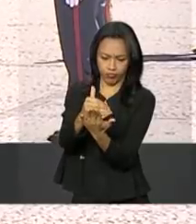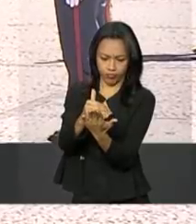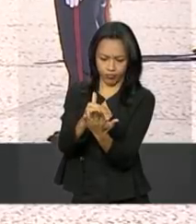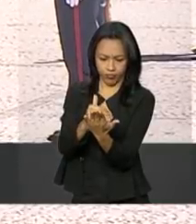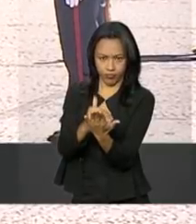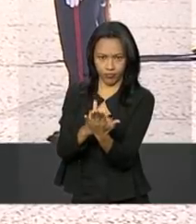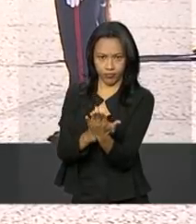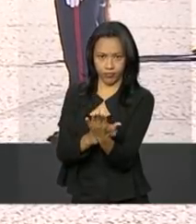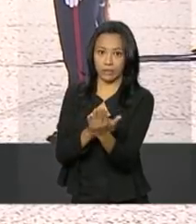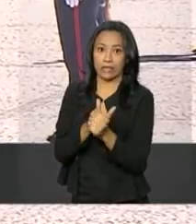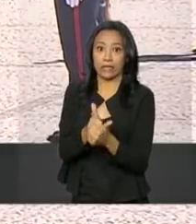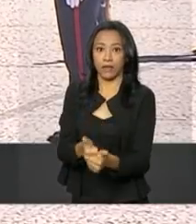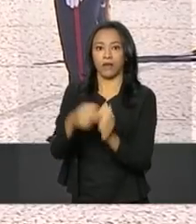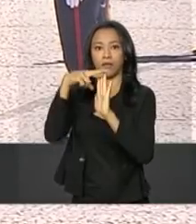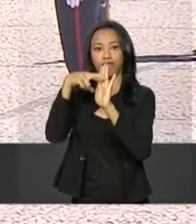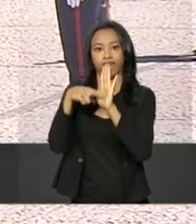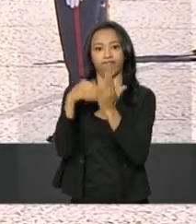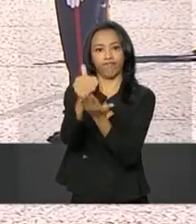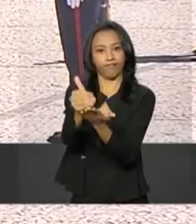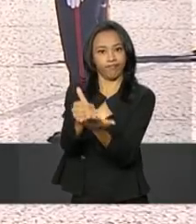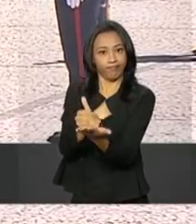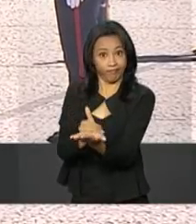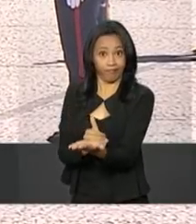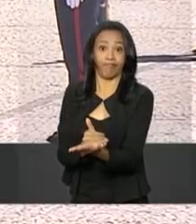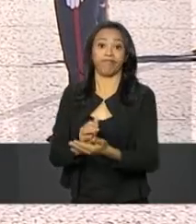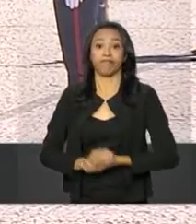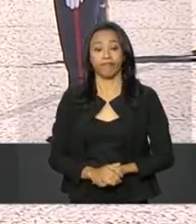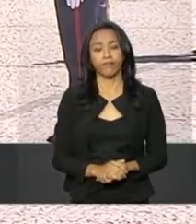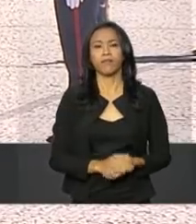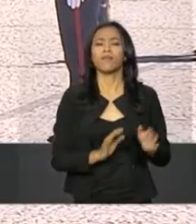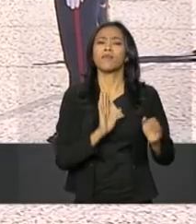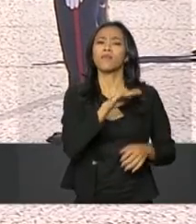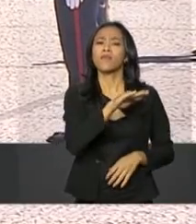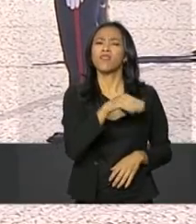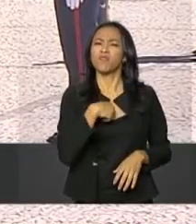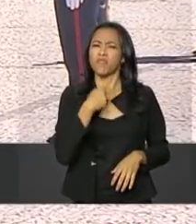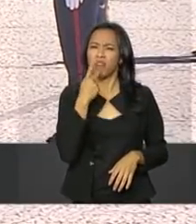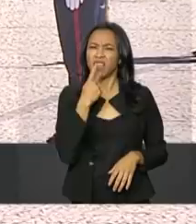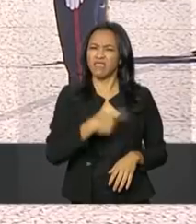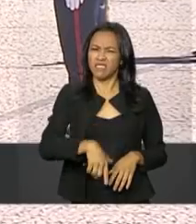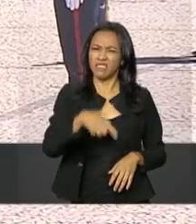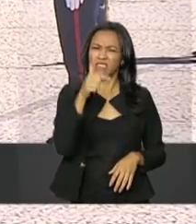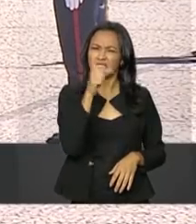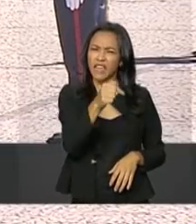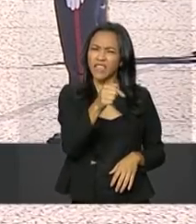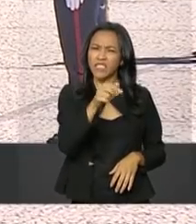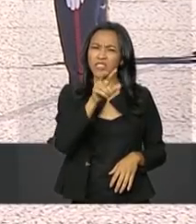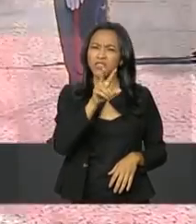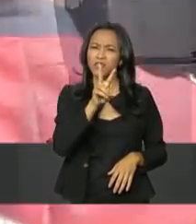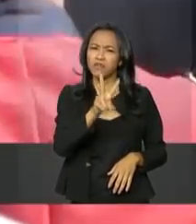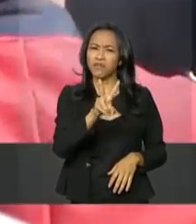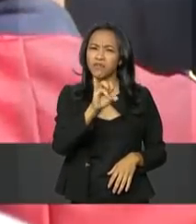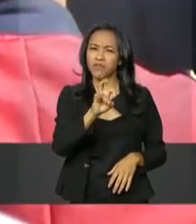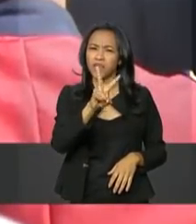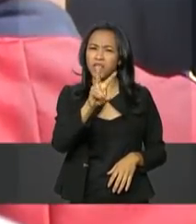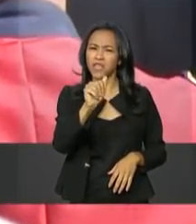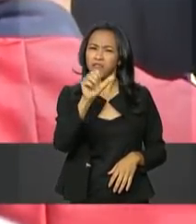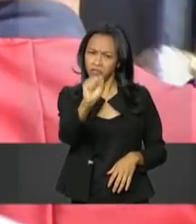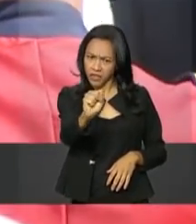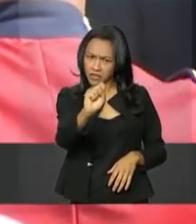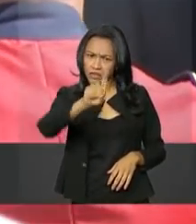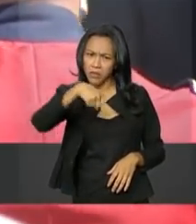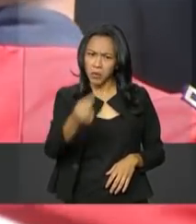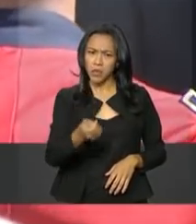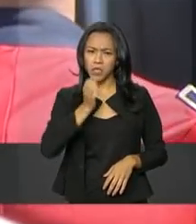uma norma. Foi falado aí em 7 vivas, né? Vão ser soados 7 vivas em toque de apito